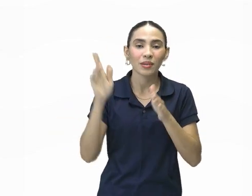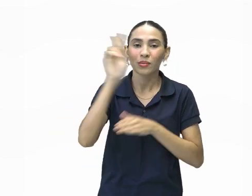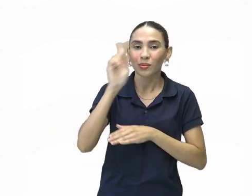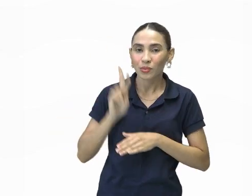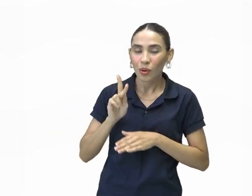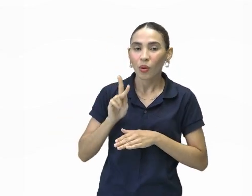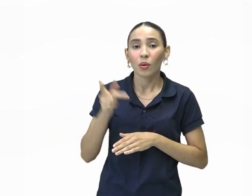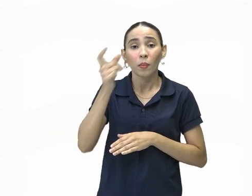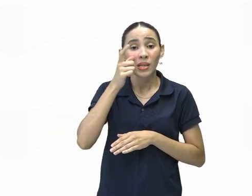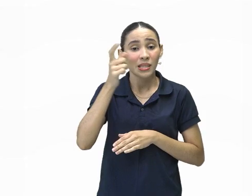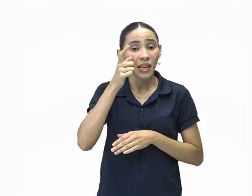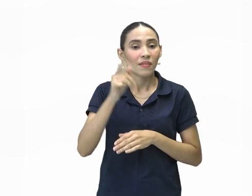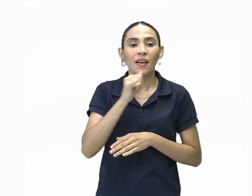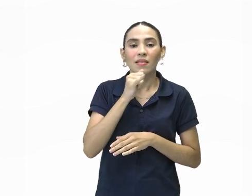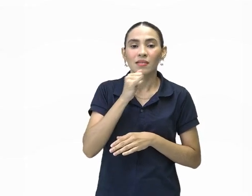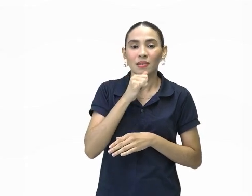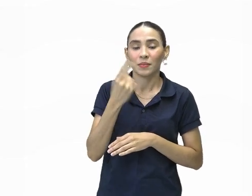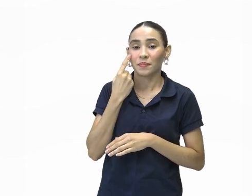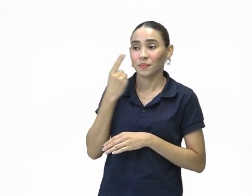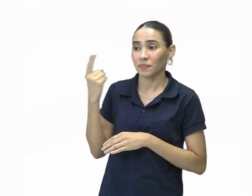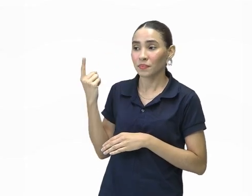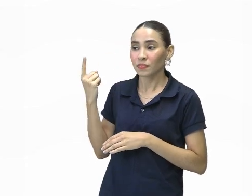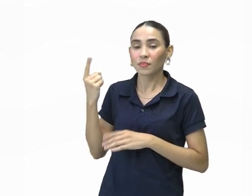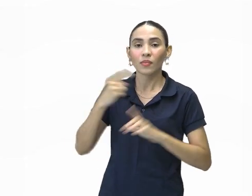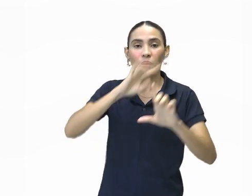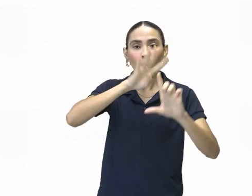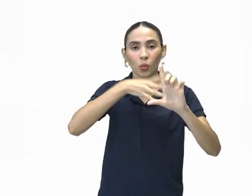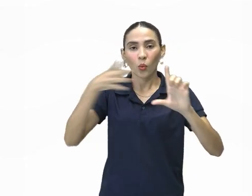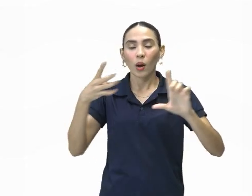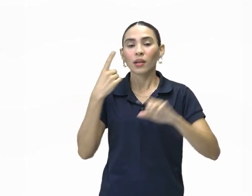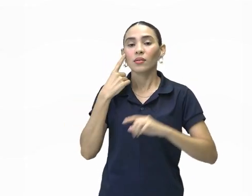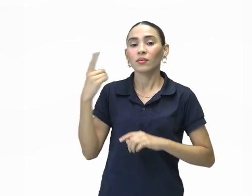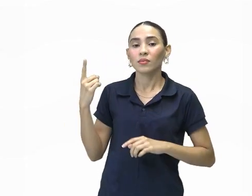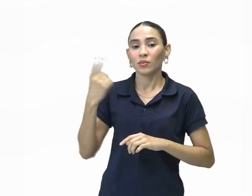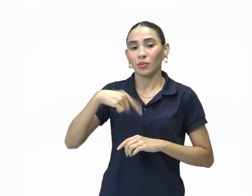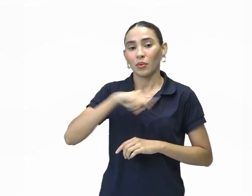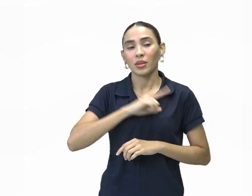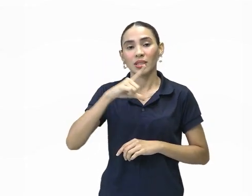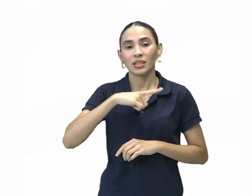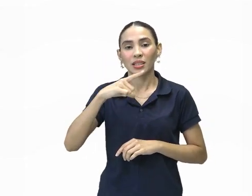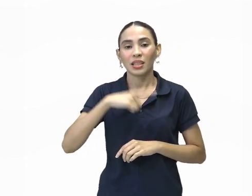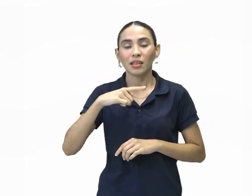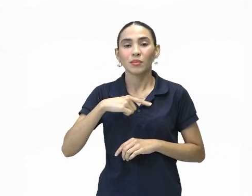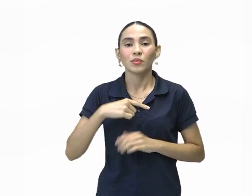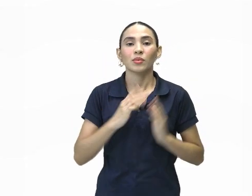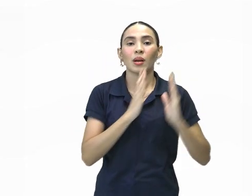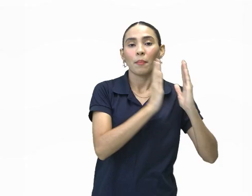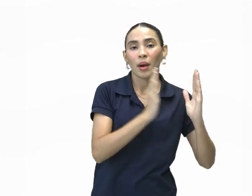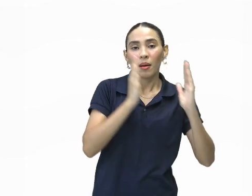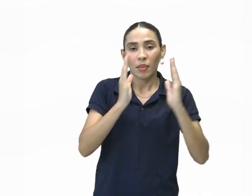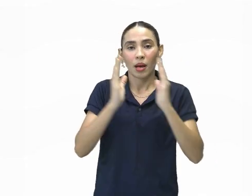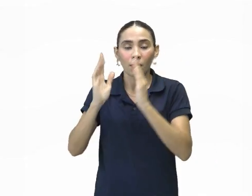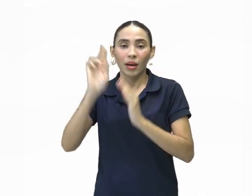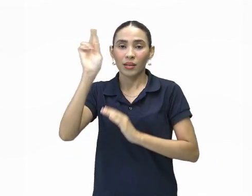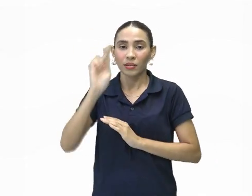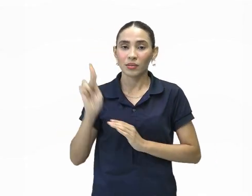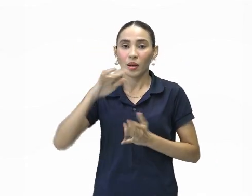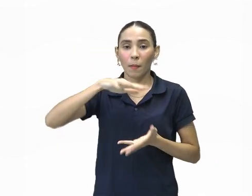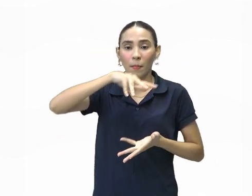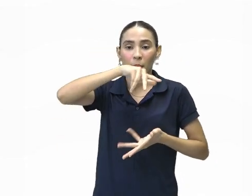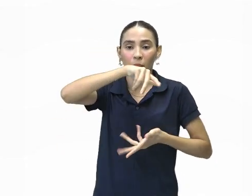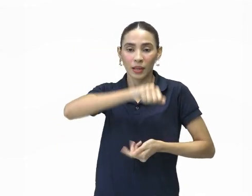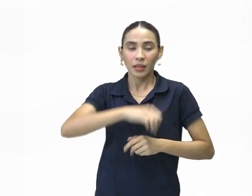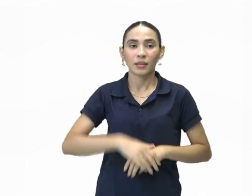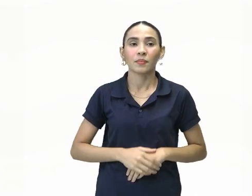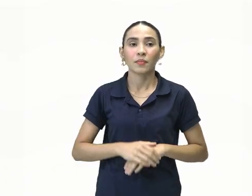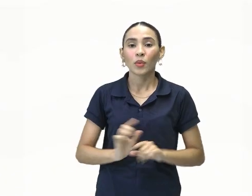história, né? Observe aí através desse quadro, tá? Que nós temos aí as eras geológicas do nosso planeta.